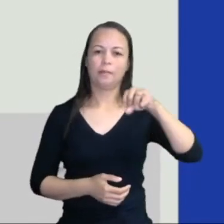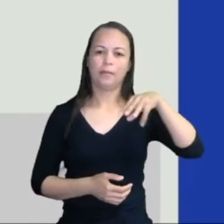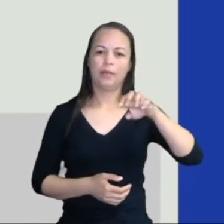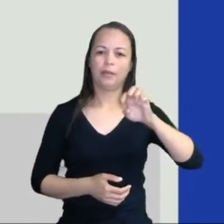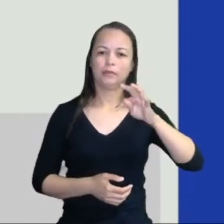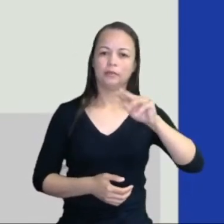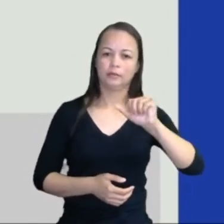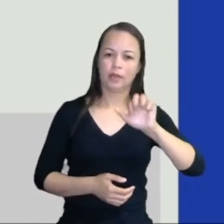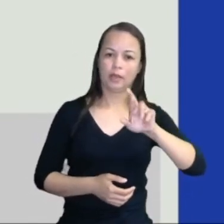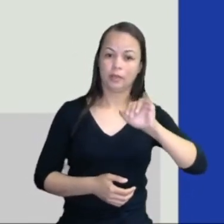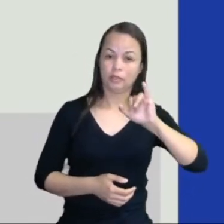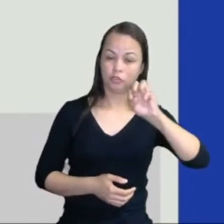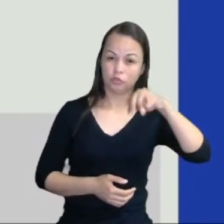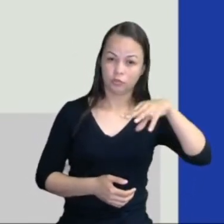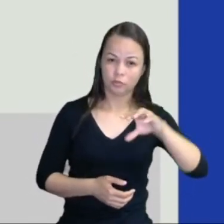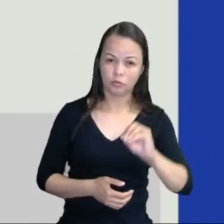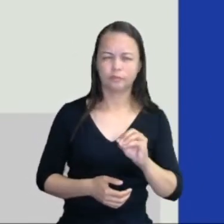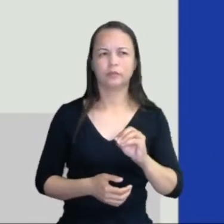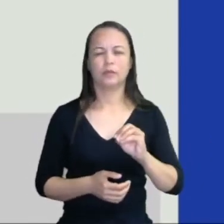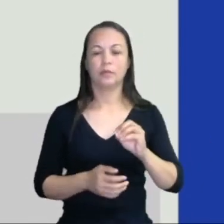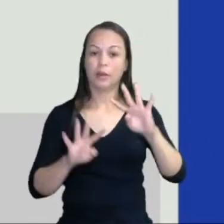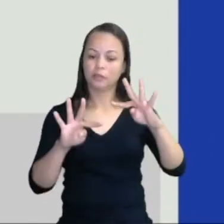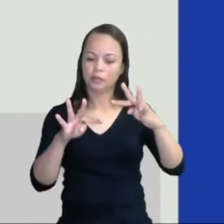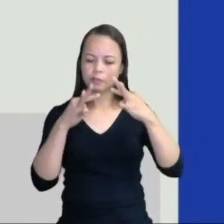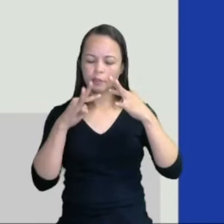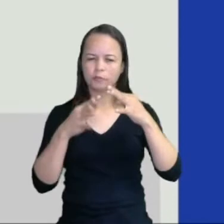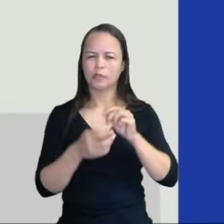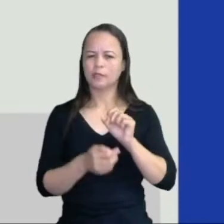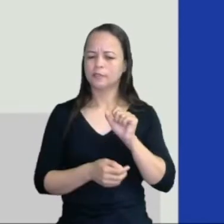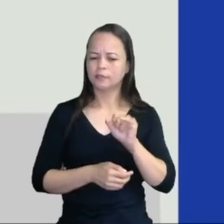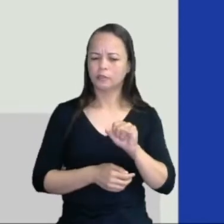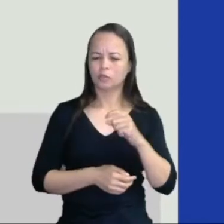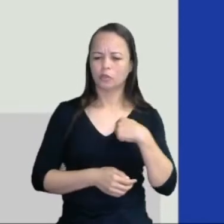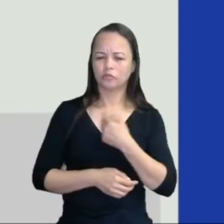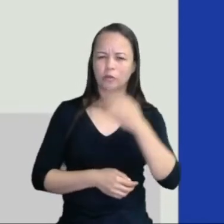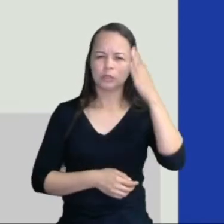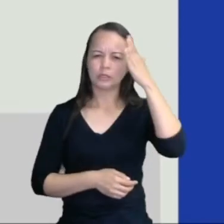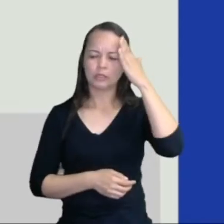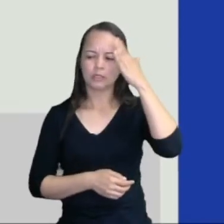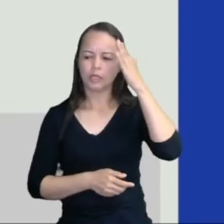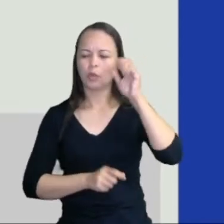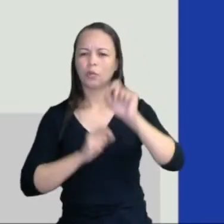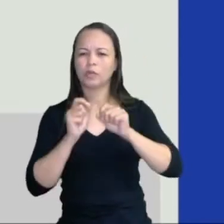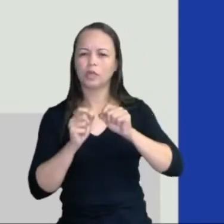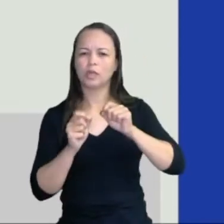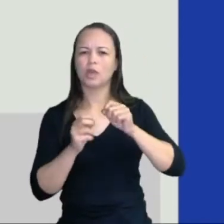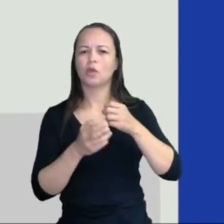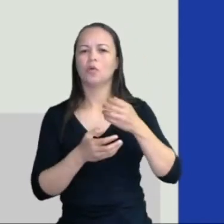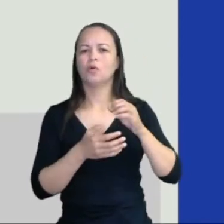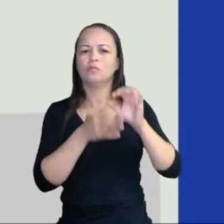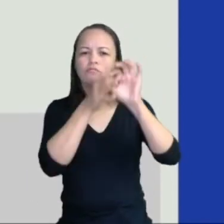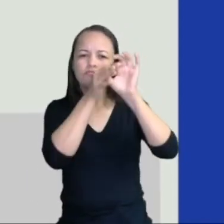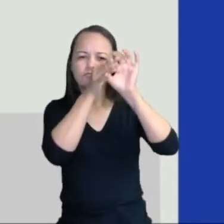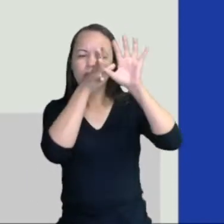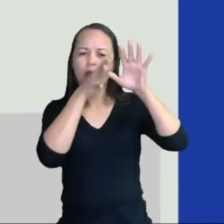atenção. Se a gente vai entender o que é o movimento liberal na política, a